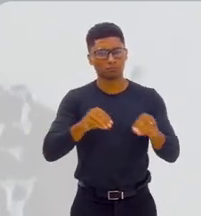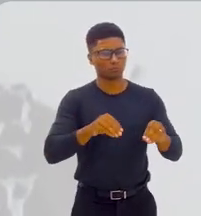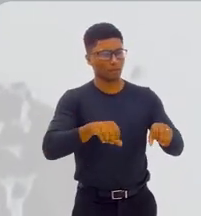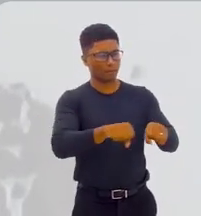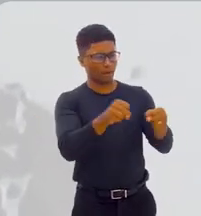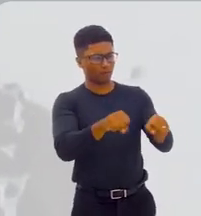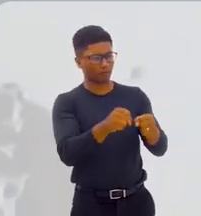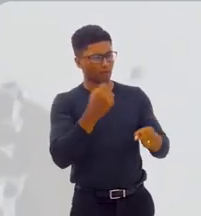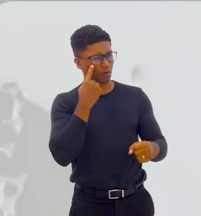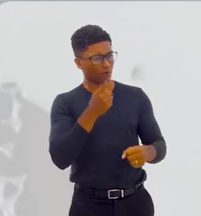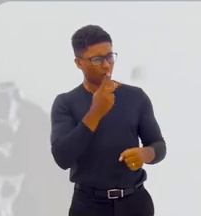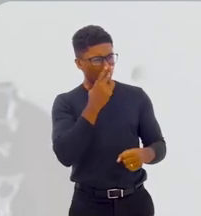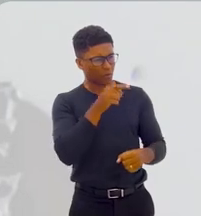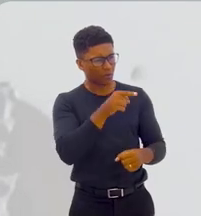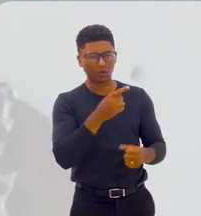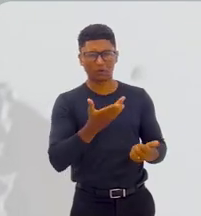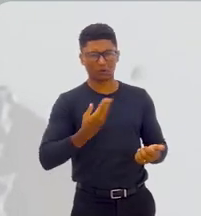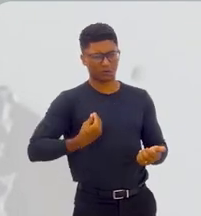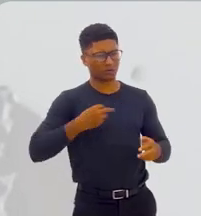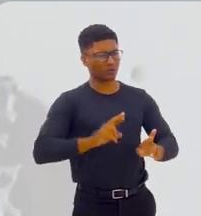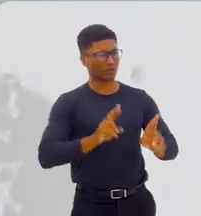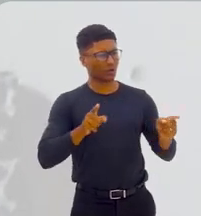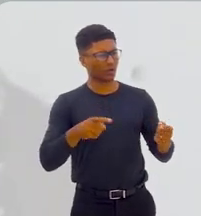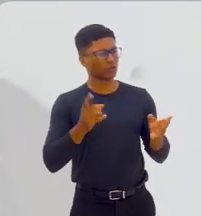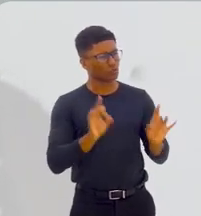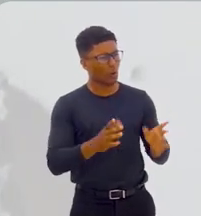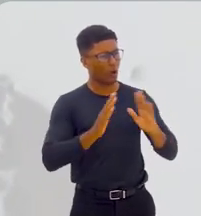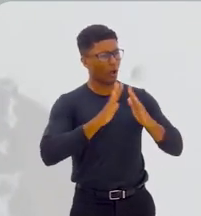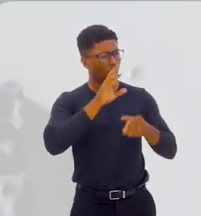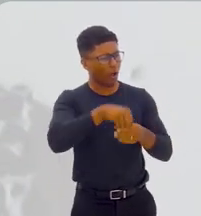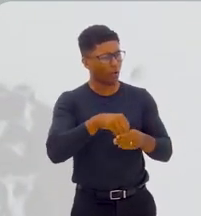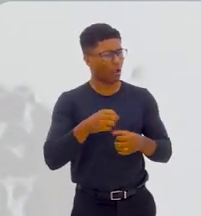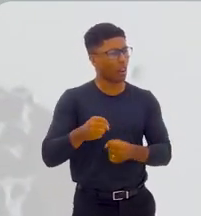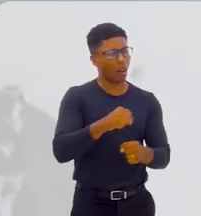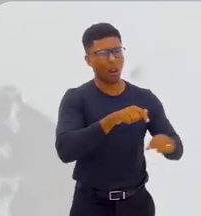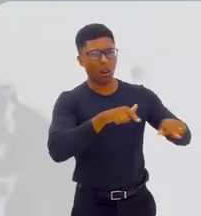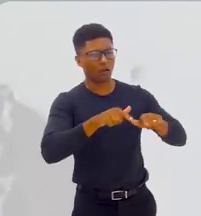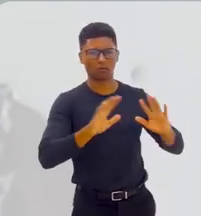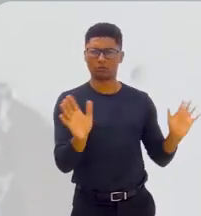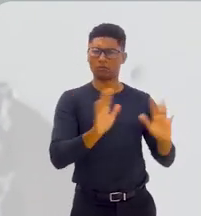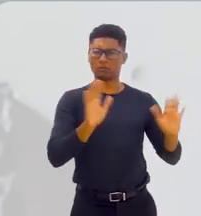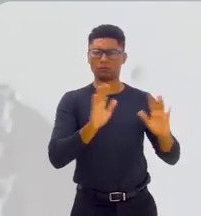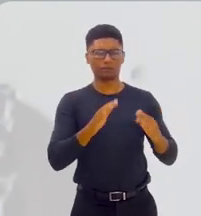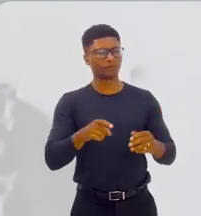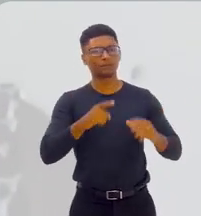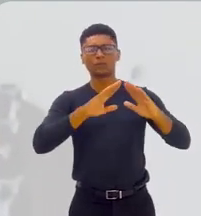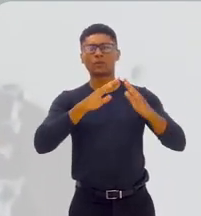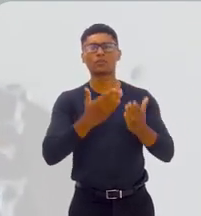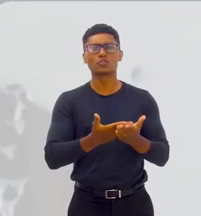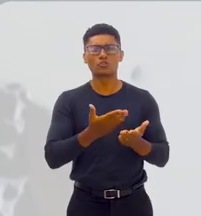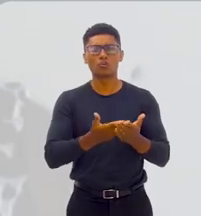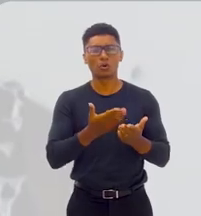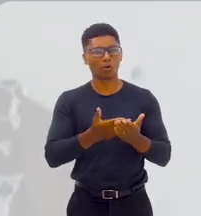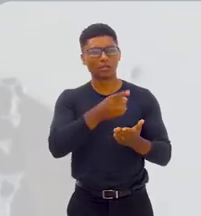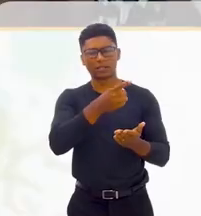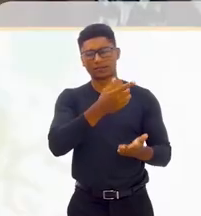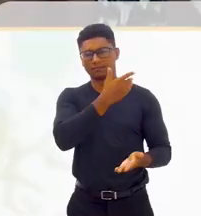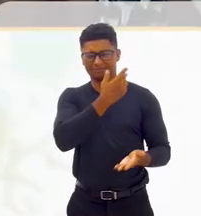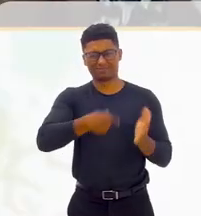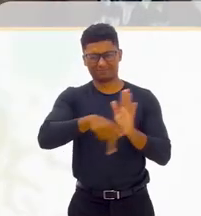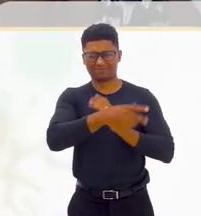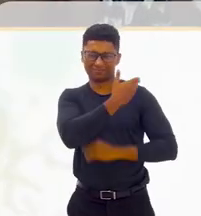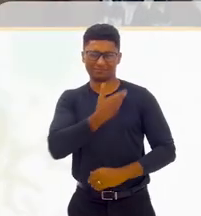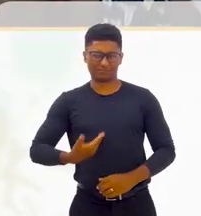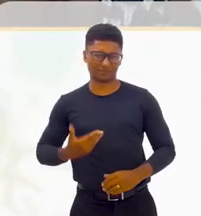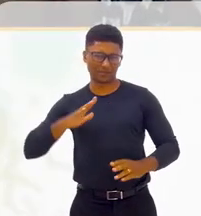vê que existe vida além de somente ser uma dona de casa, né? Aí nós começamos, estudamos em um colégio, que é o colégio público,